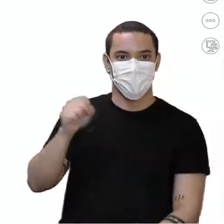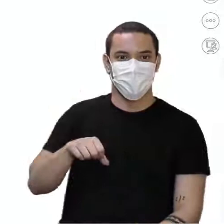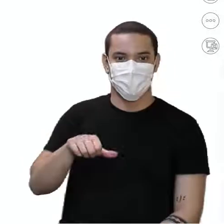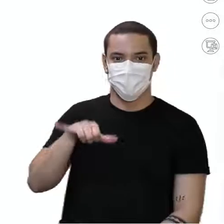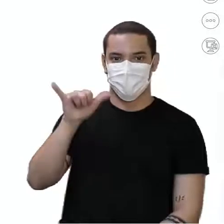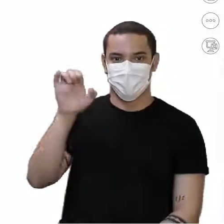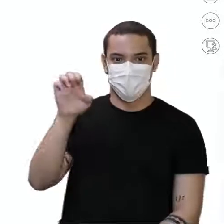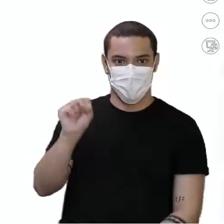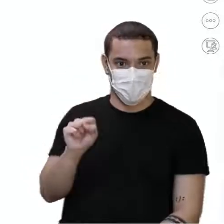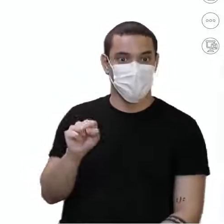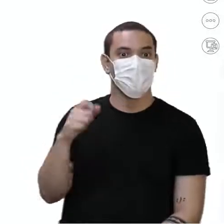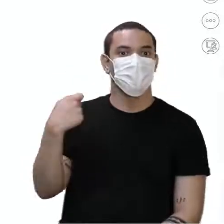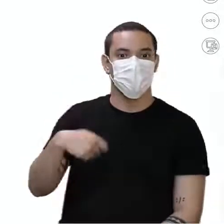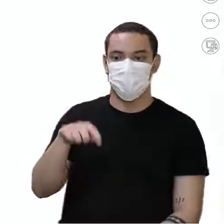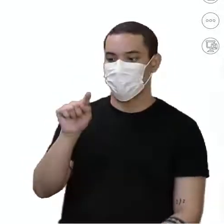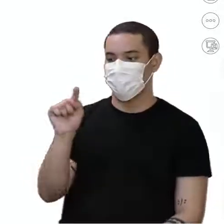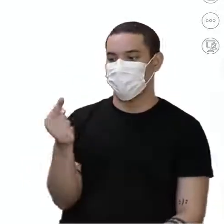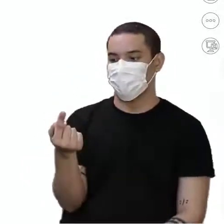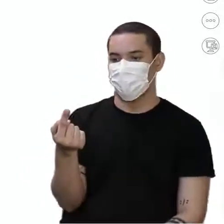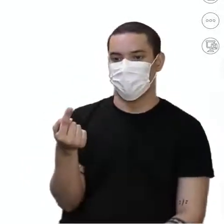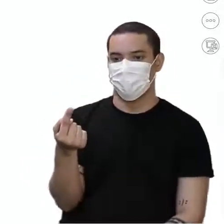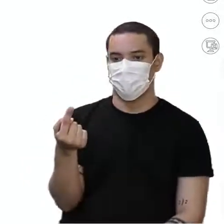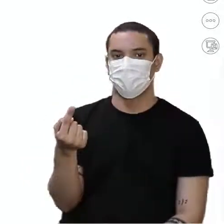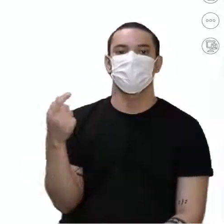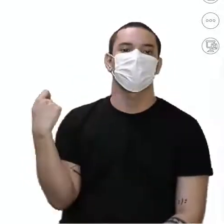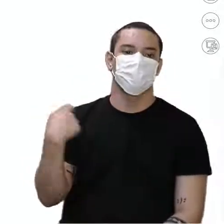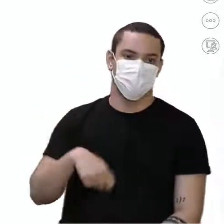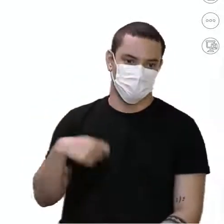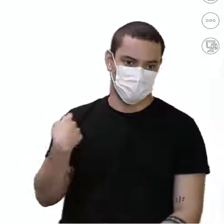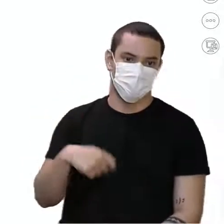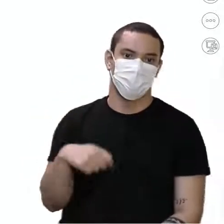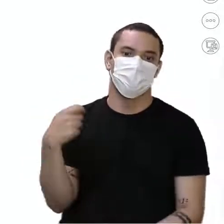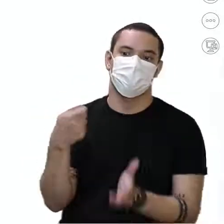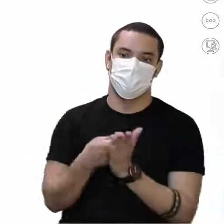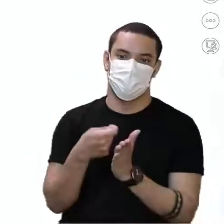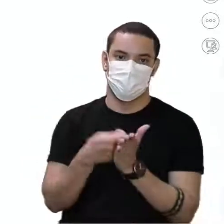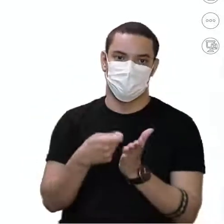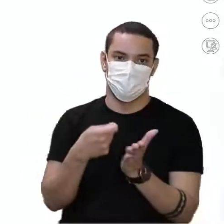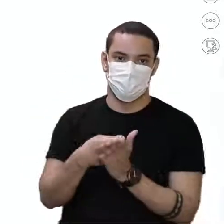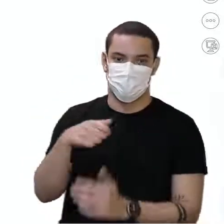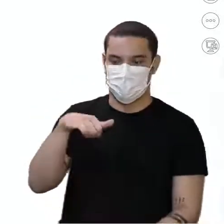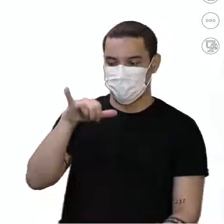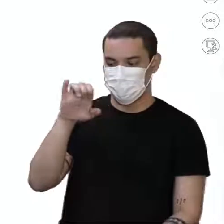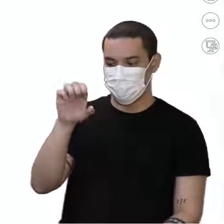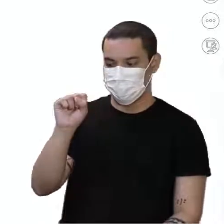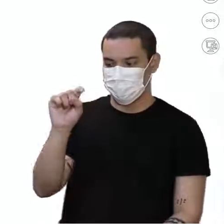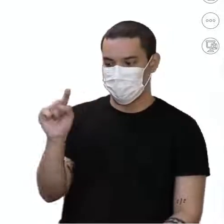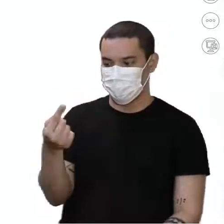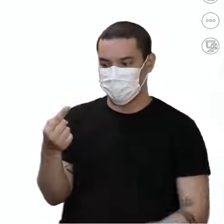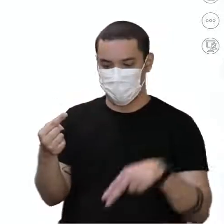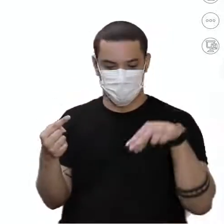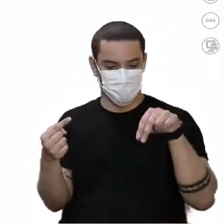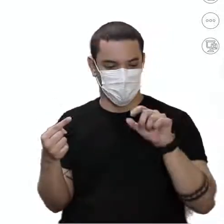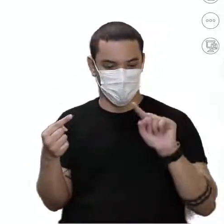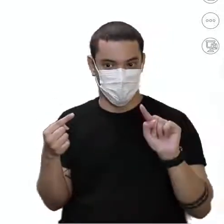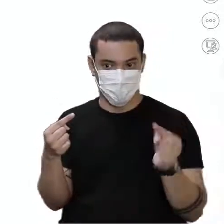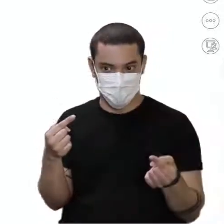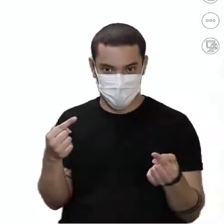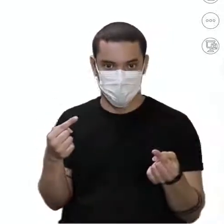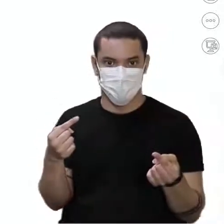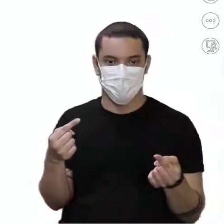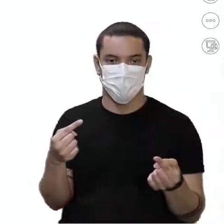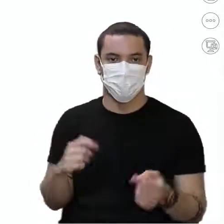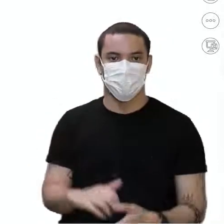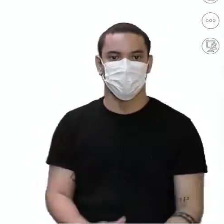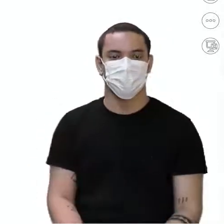escrita você precisa colocar essa vírgula depois do yes ou depois do no, tá? Da escrita. I've